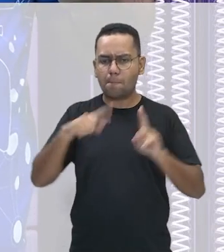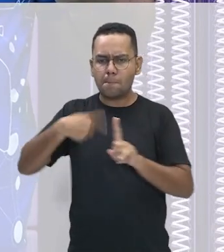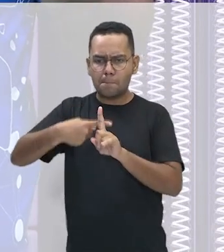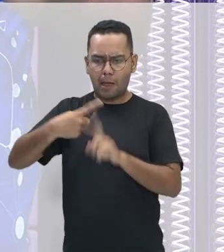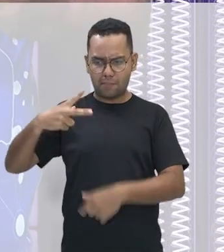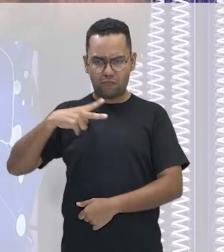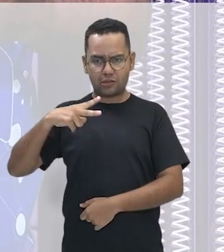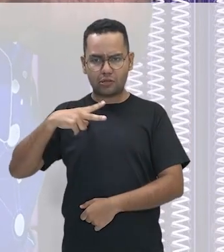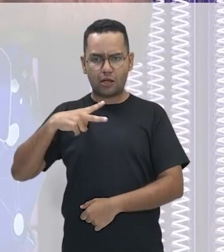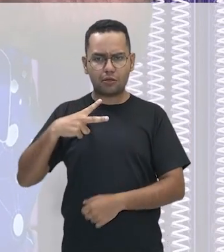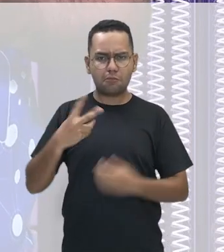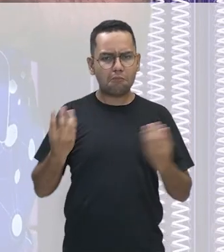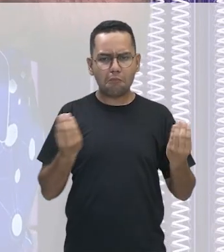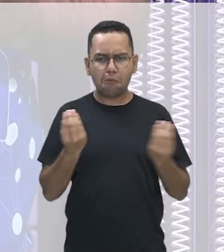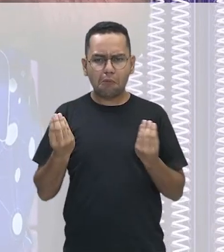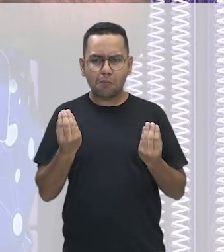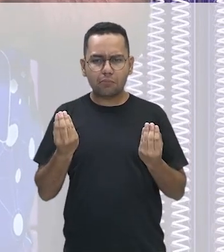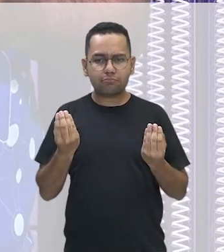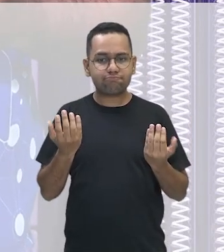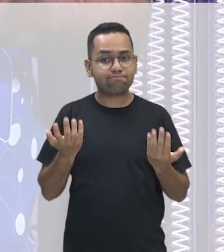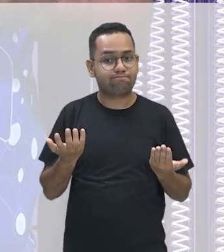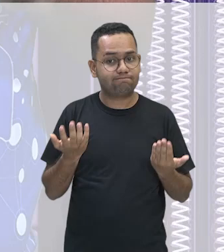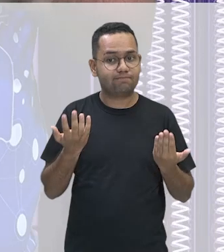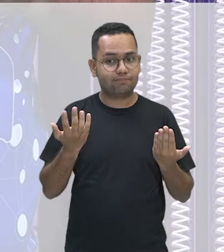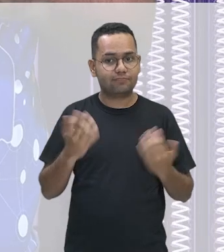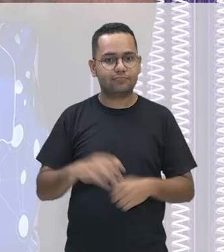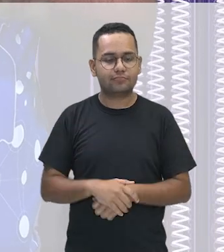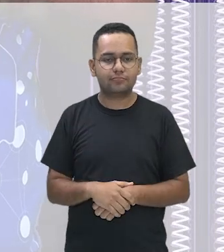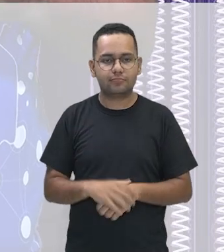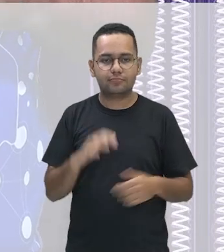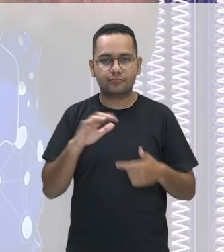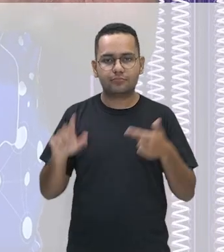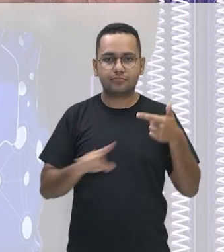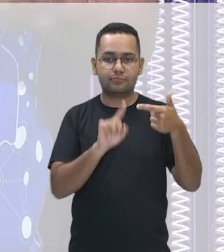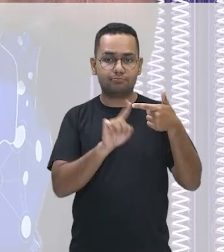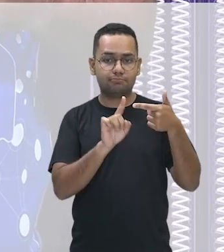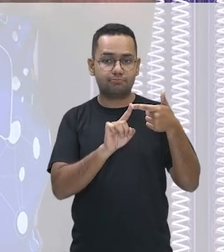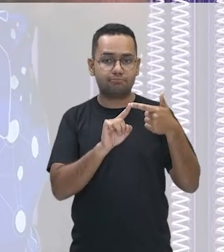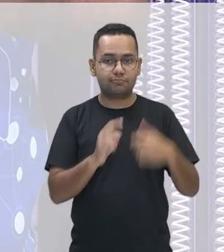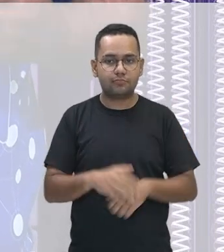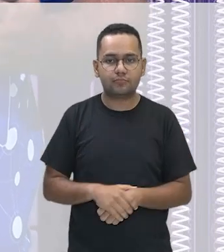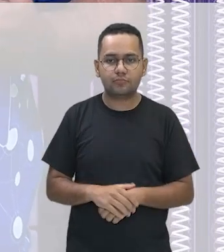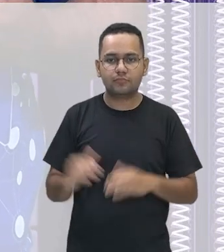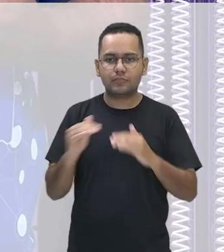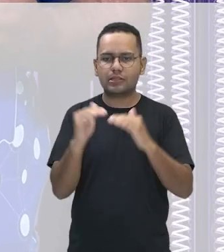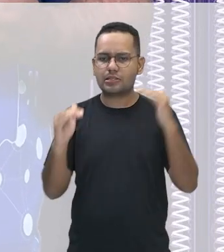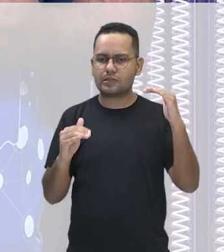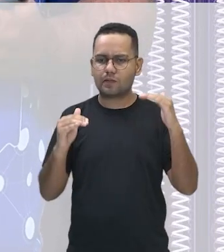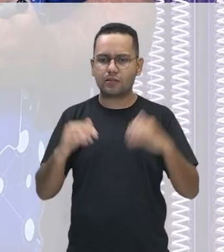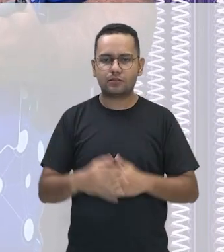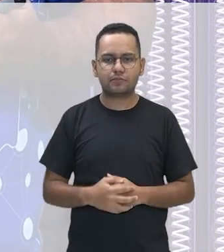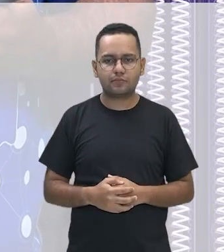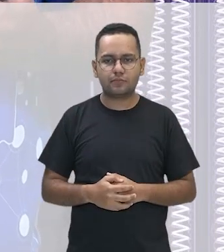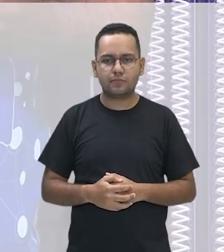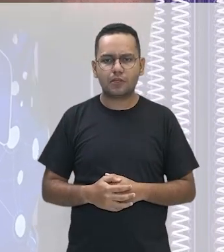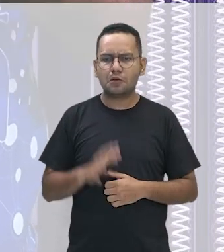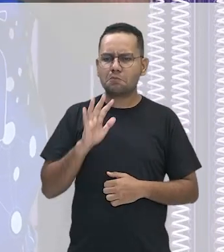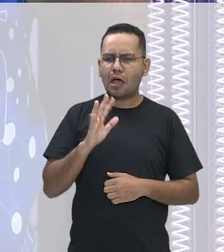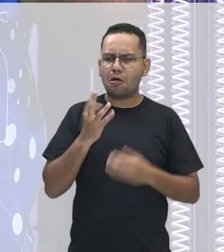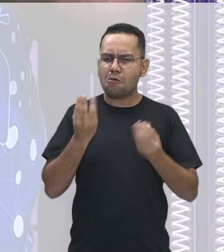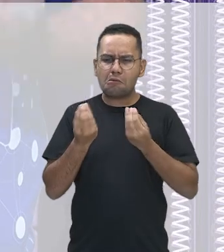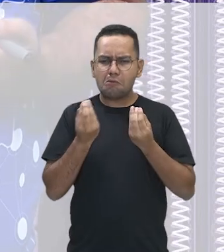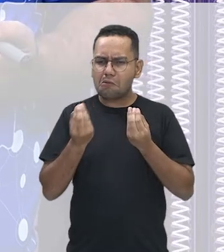Privacidade. A outra coisa é a dimensão da desigualdade. De que maneira a desigualdade econômica influencia a